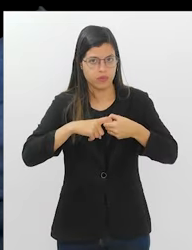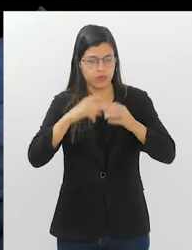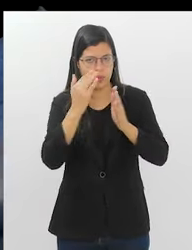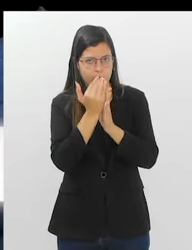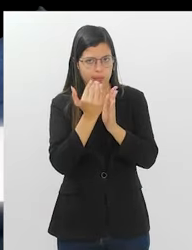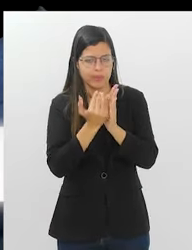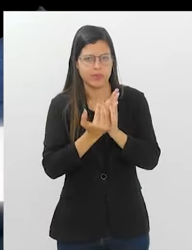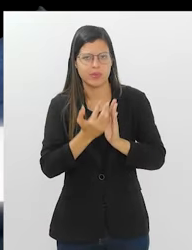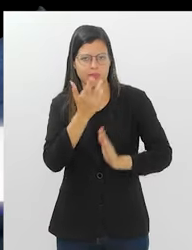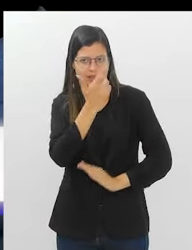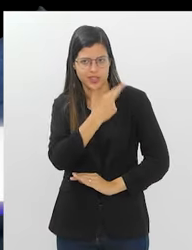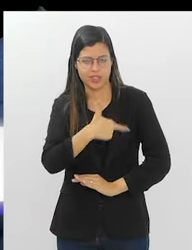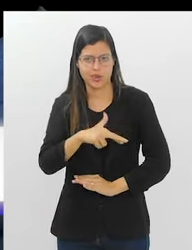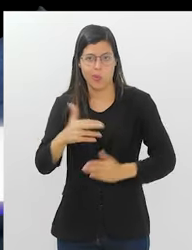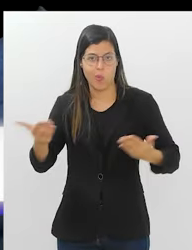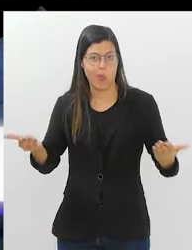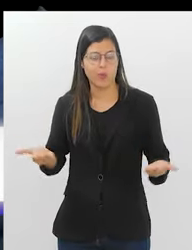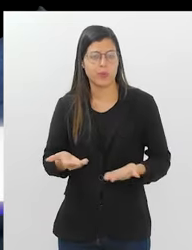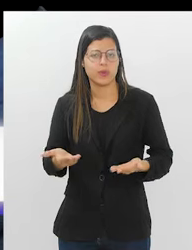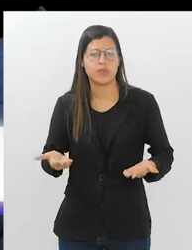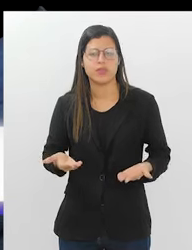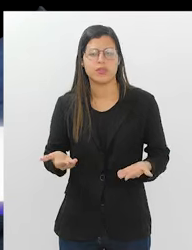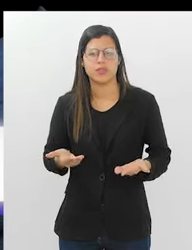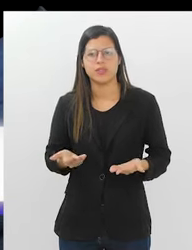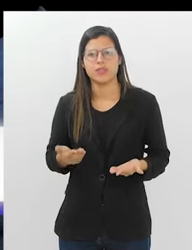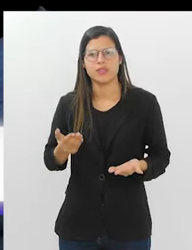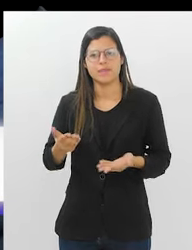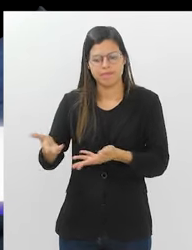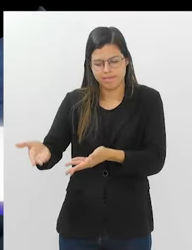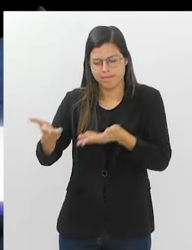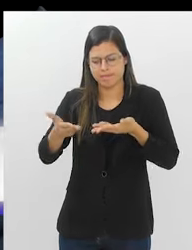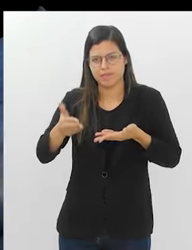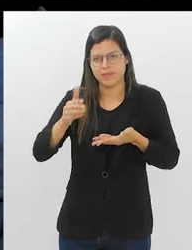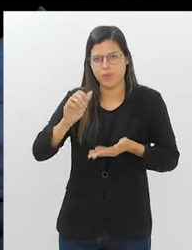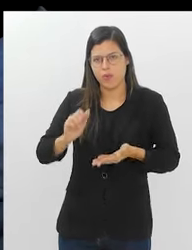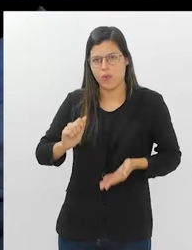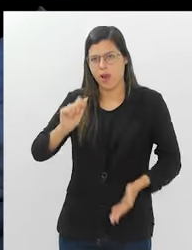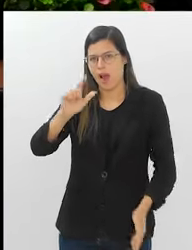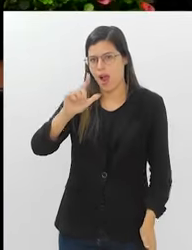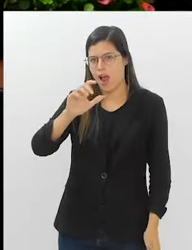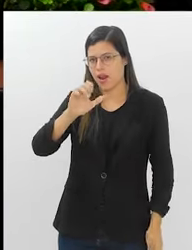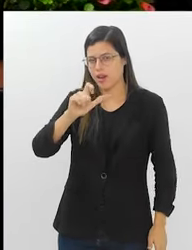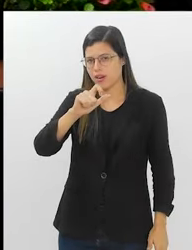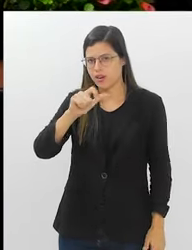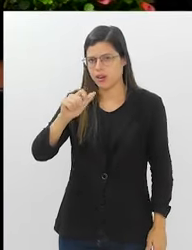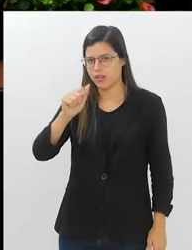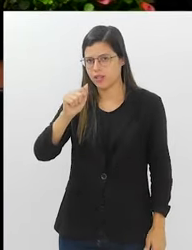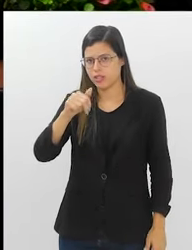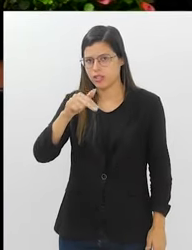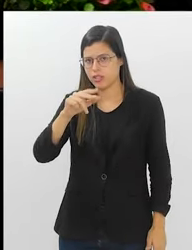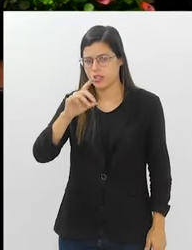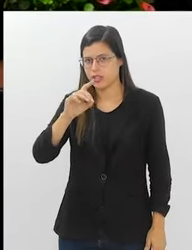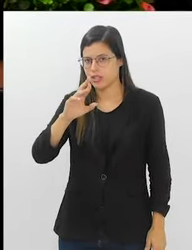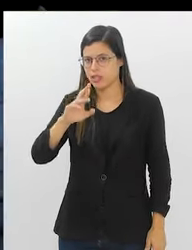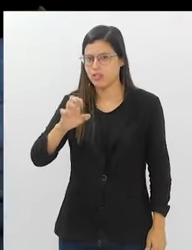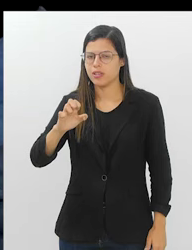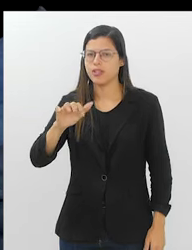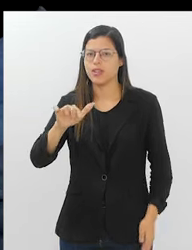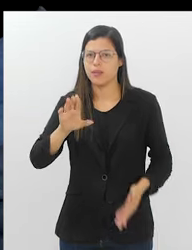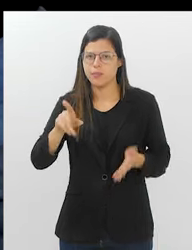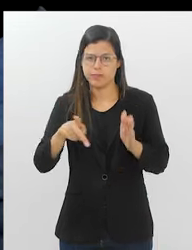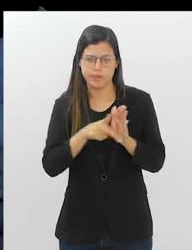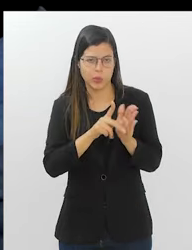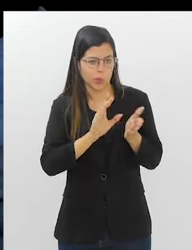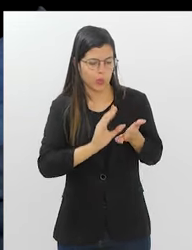Voltamos com o programa Religare. Hoje nós estamos recebendo aqui o Alexandre Pereira, que é do